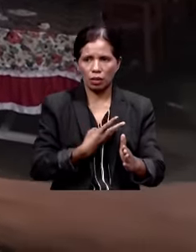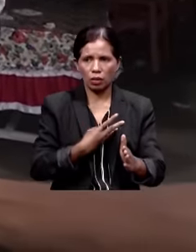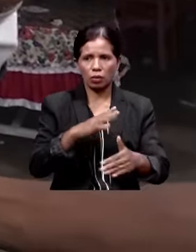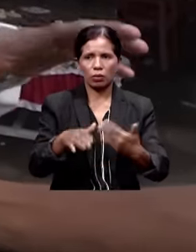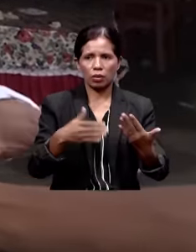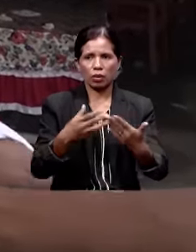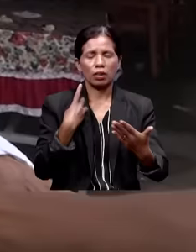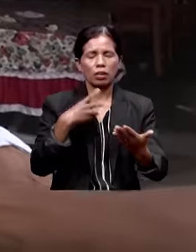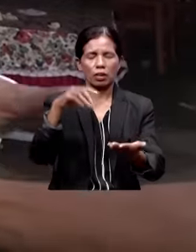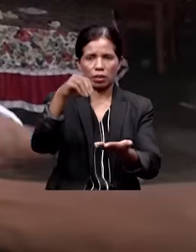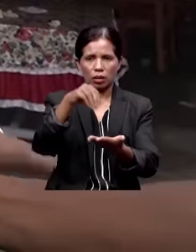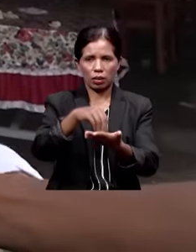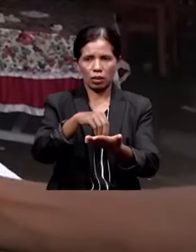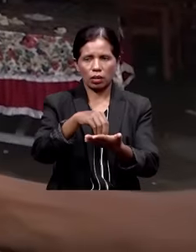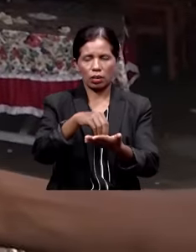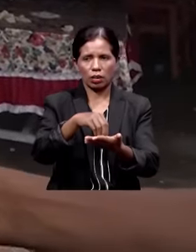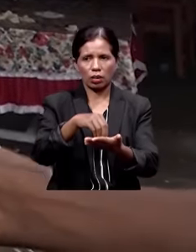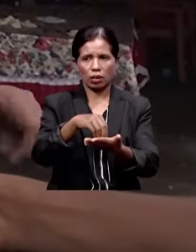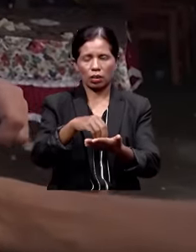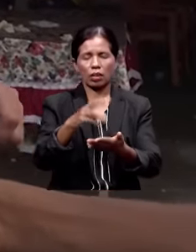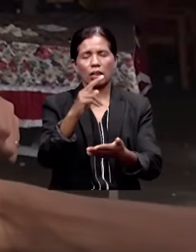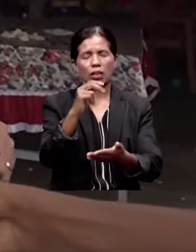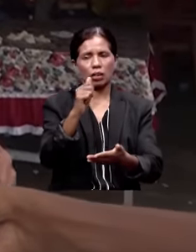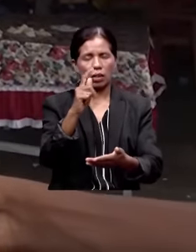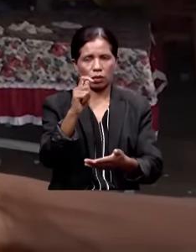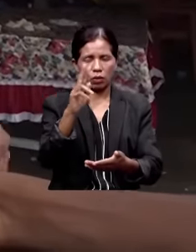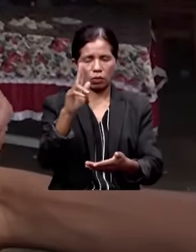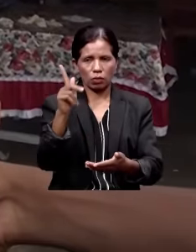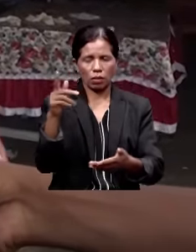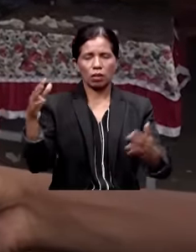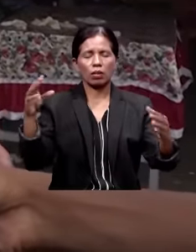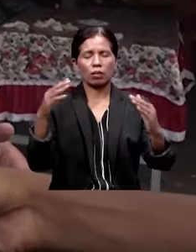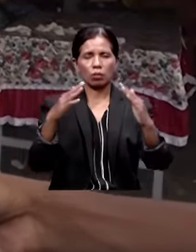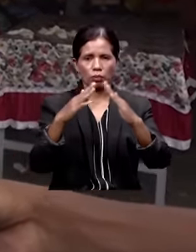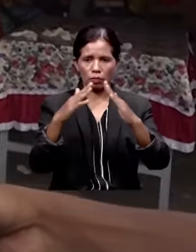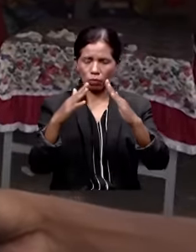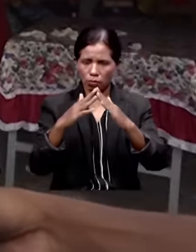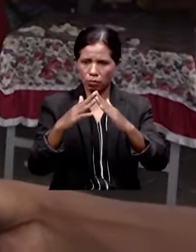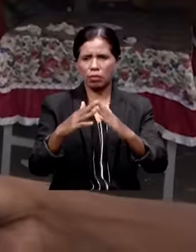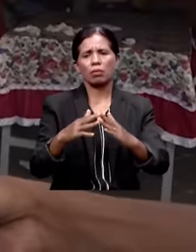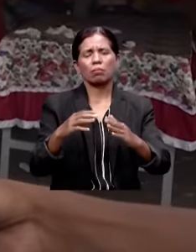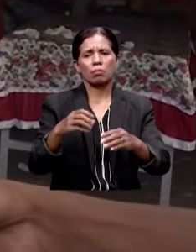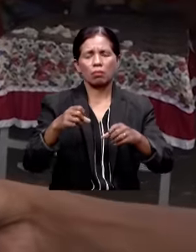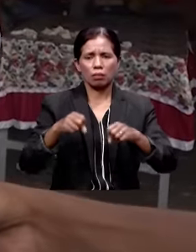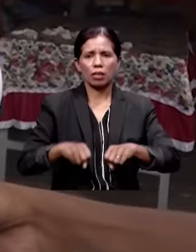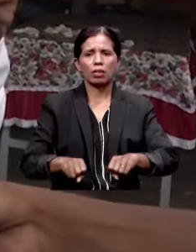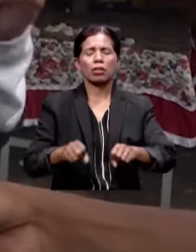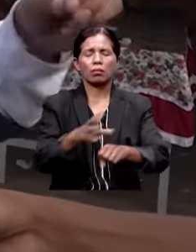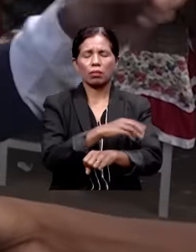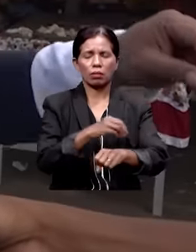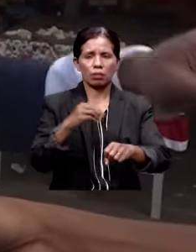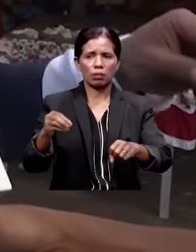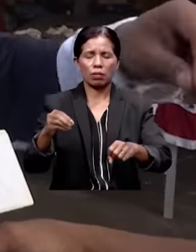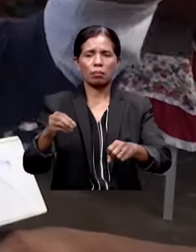botou tudo bem, mas ia na tuca, liga ba uma, liga ba dois, liga ba natar, a tudo nem também há tenha